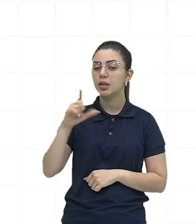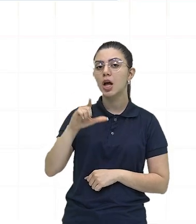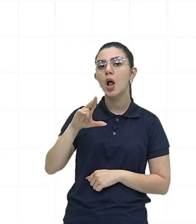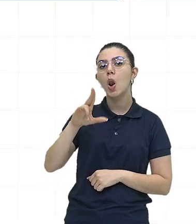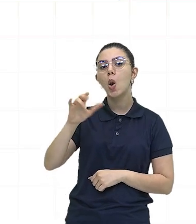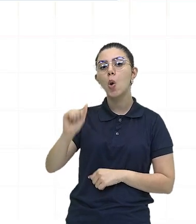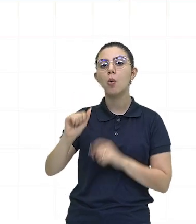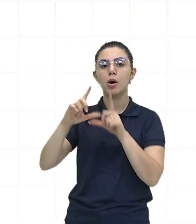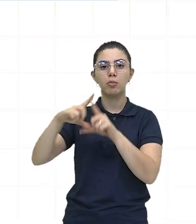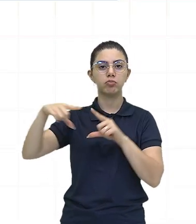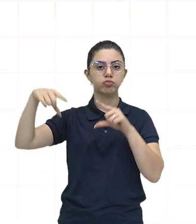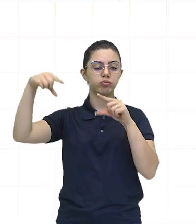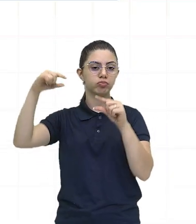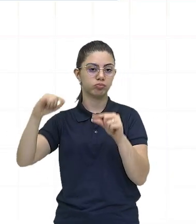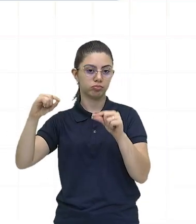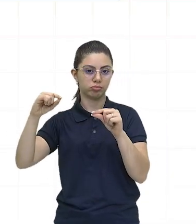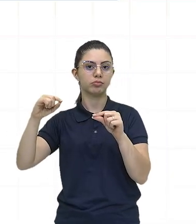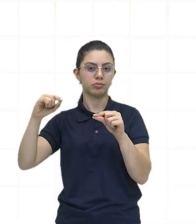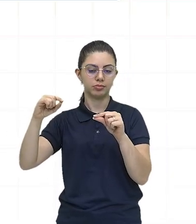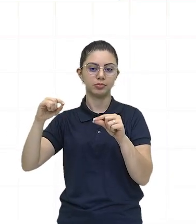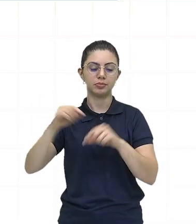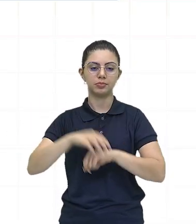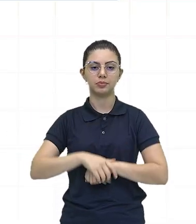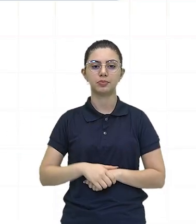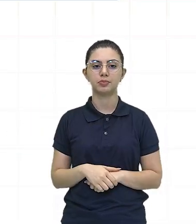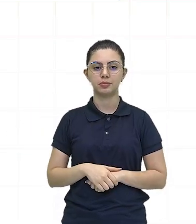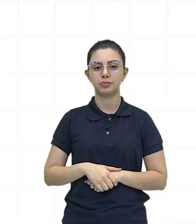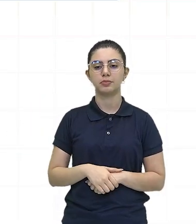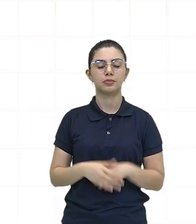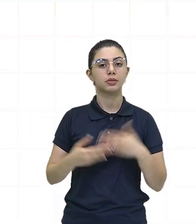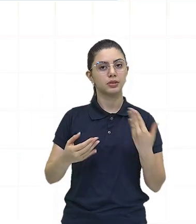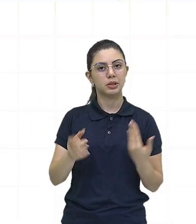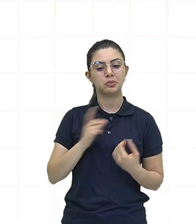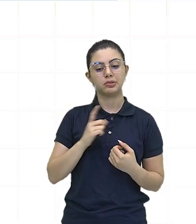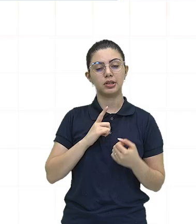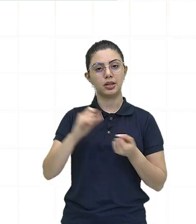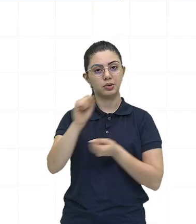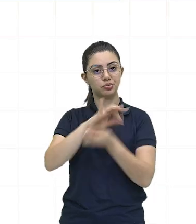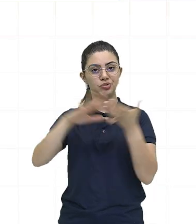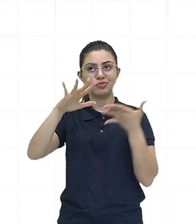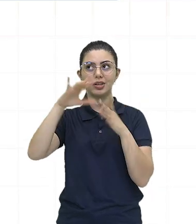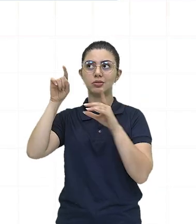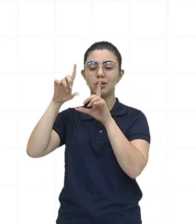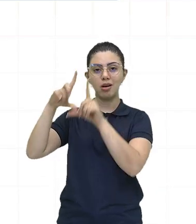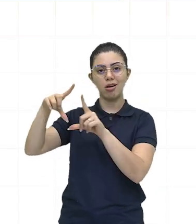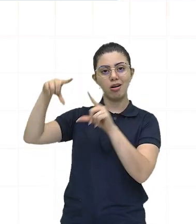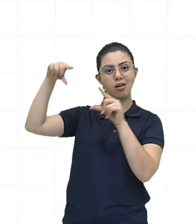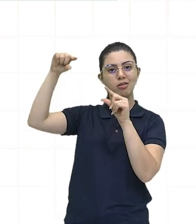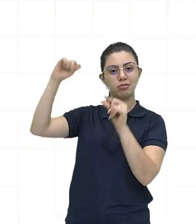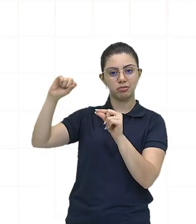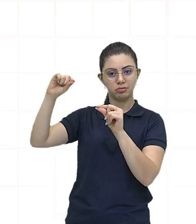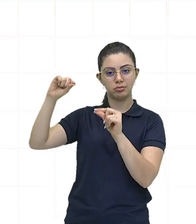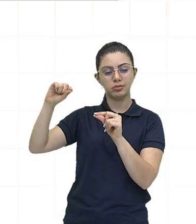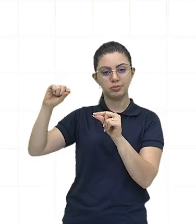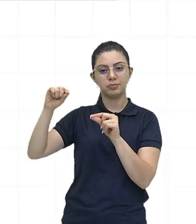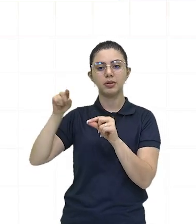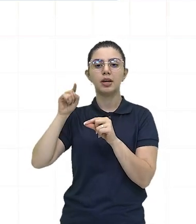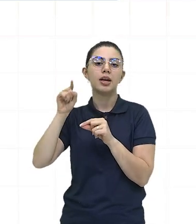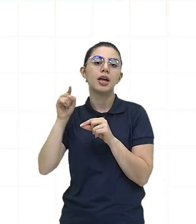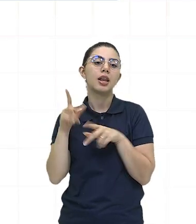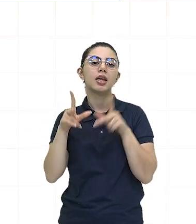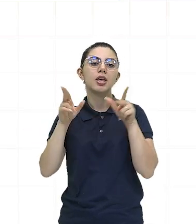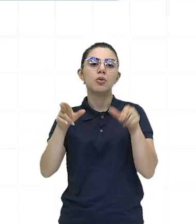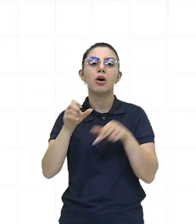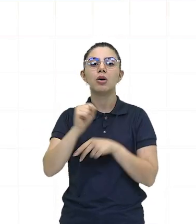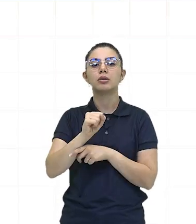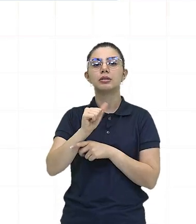um corpo celeste que está presente aí no nosso universo. A Lua, ela é o satélite natural da